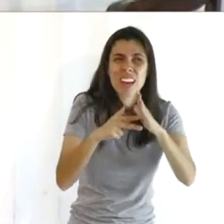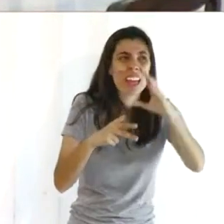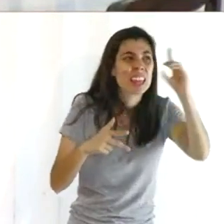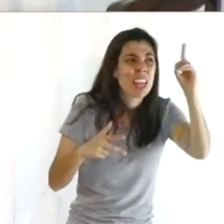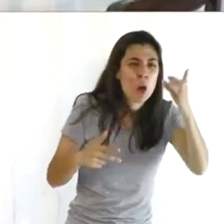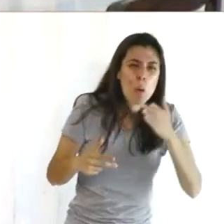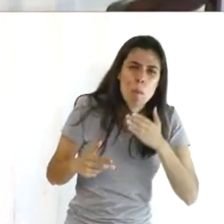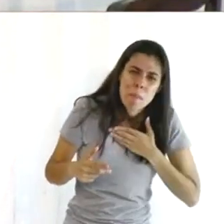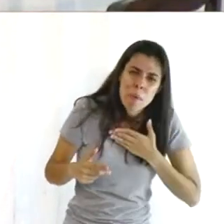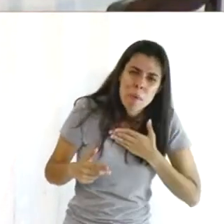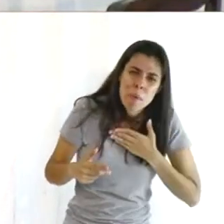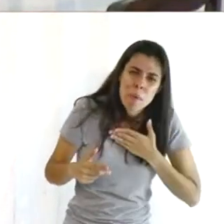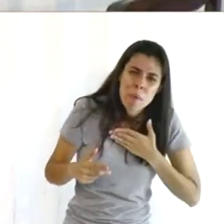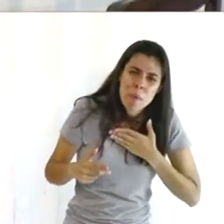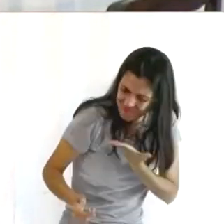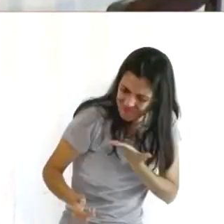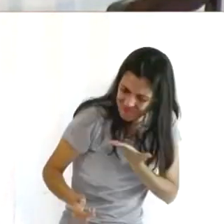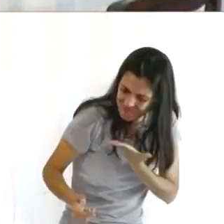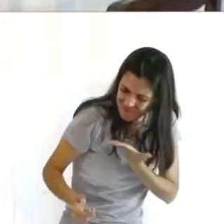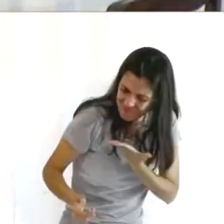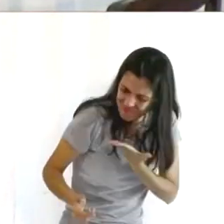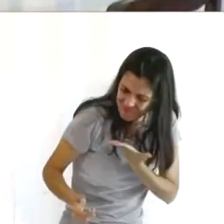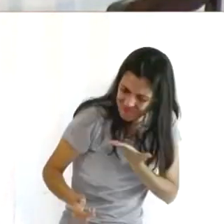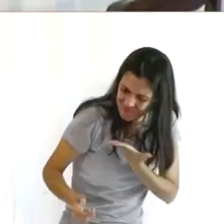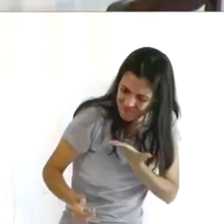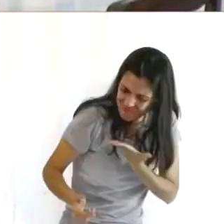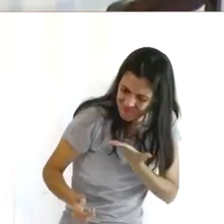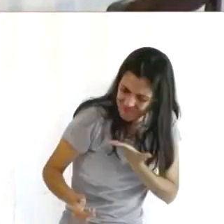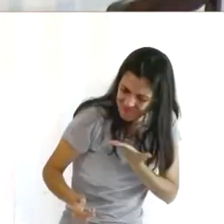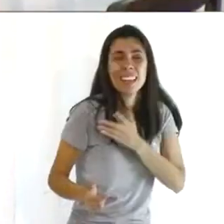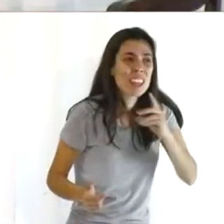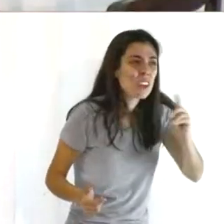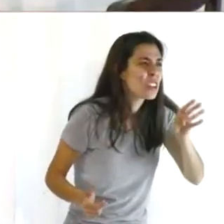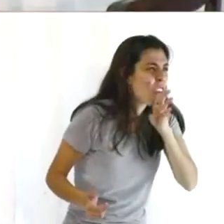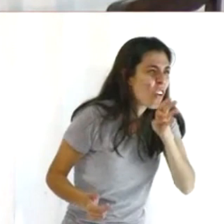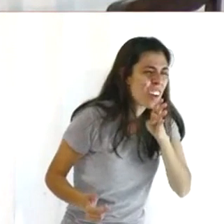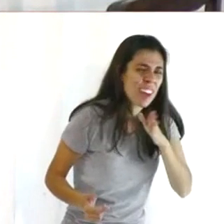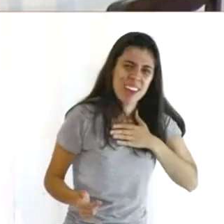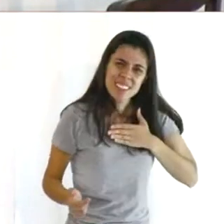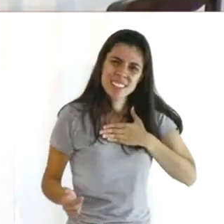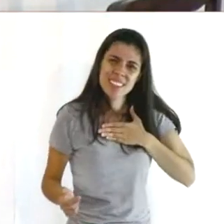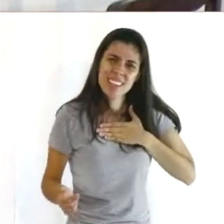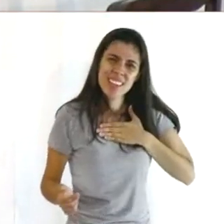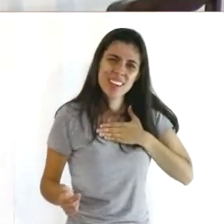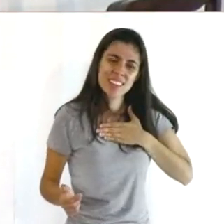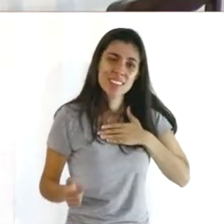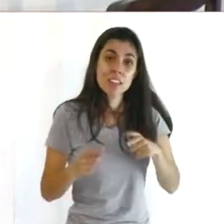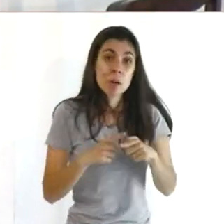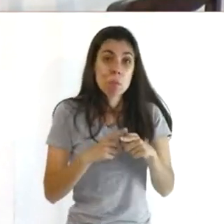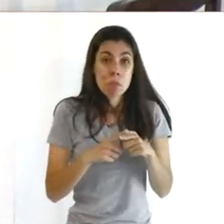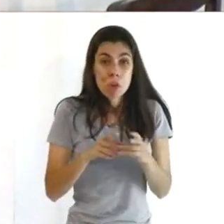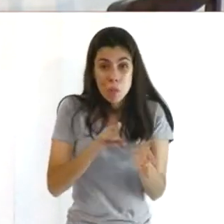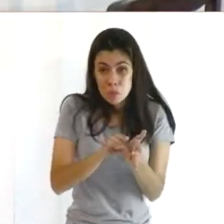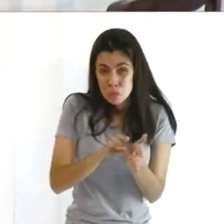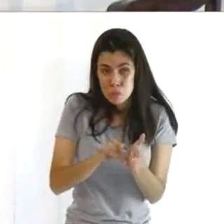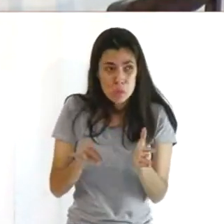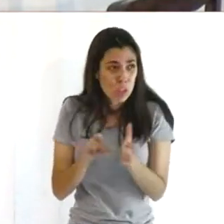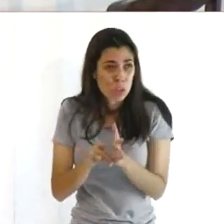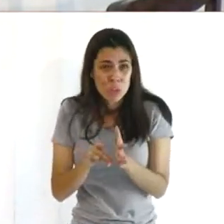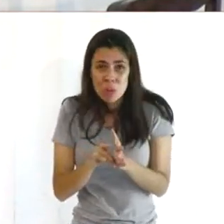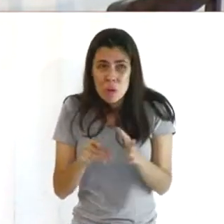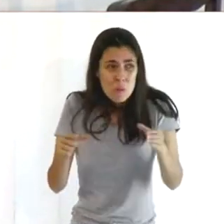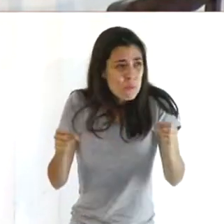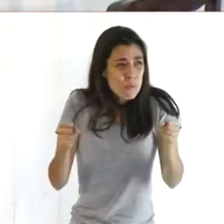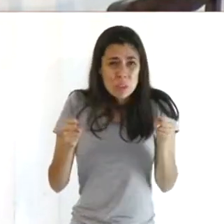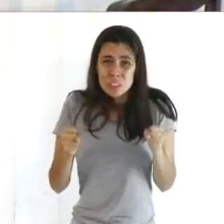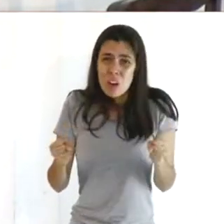estou clamando ao Senhor, me ajuda no meio da aflição que eu estou enfrentando, pois os meus inimigos são fortes, são